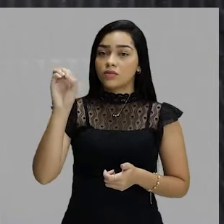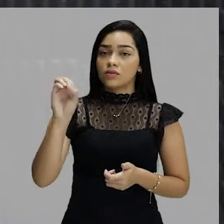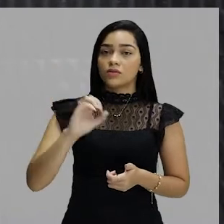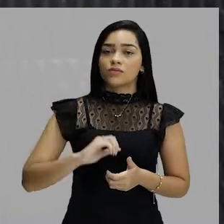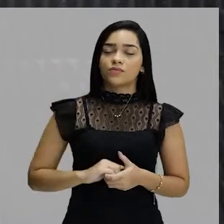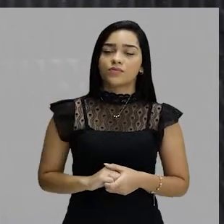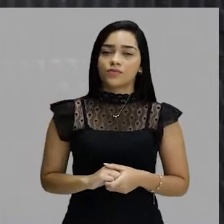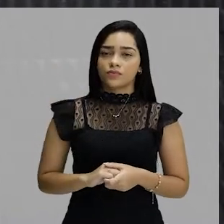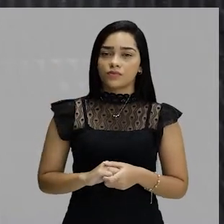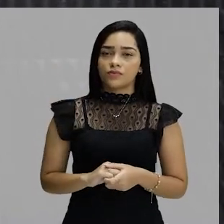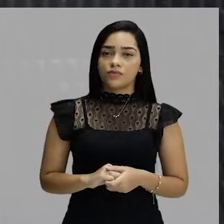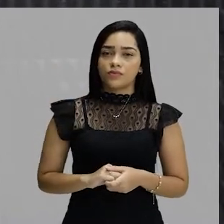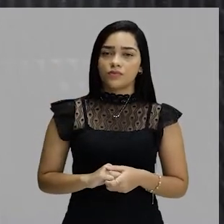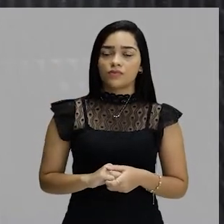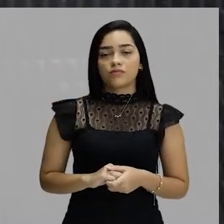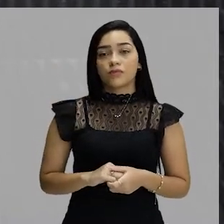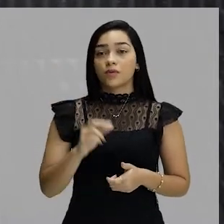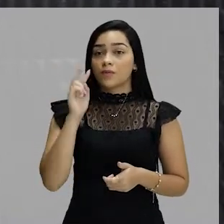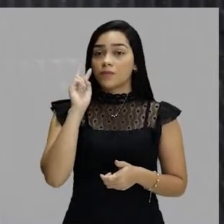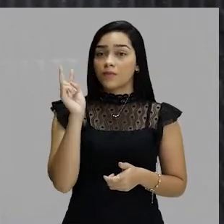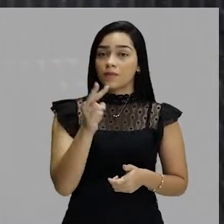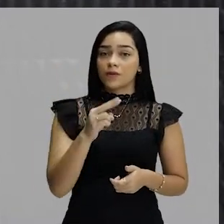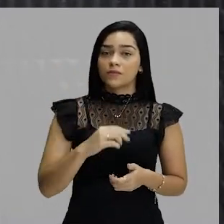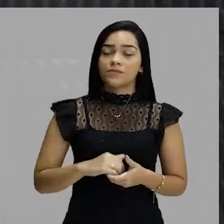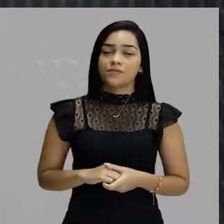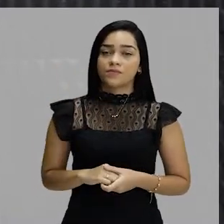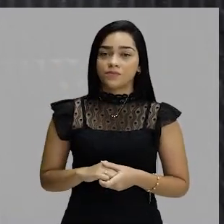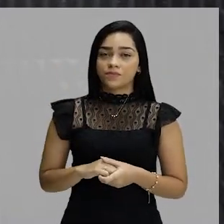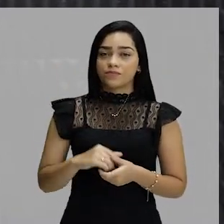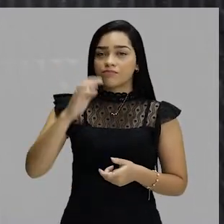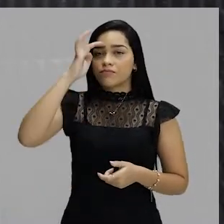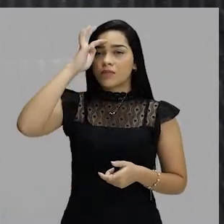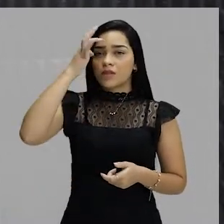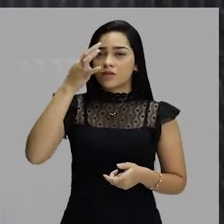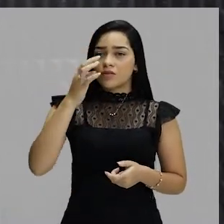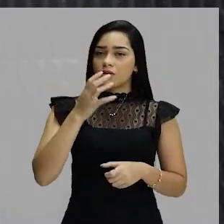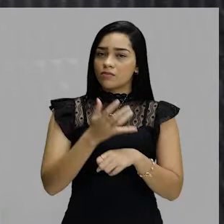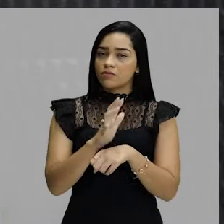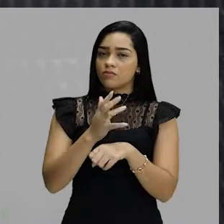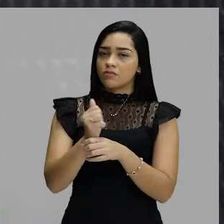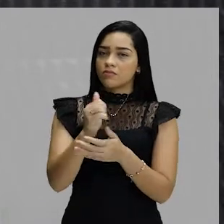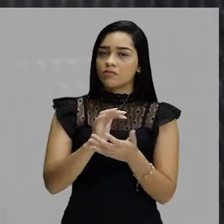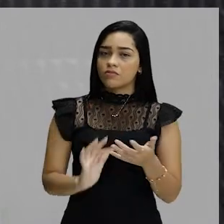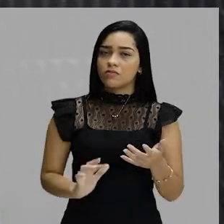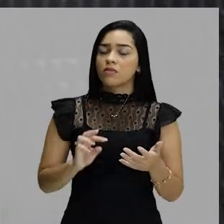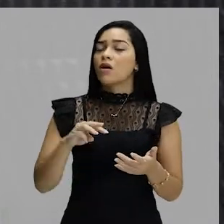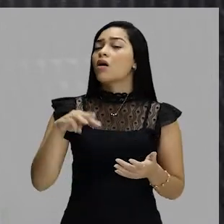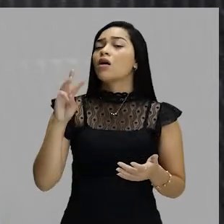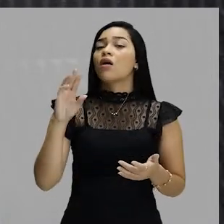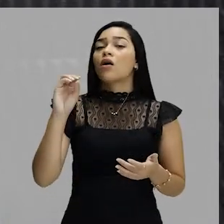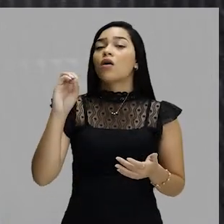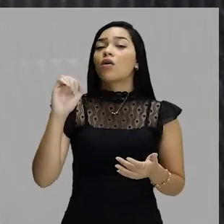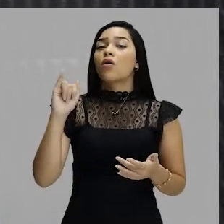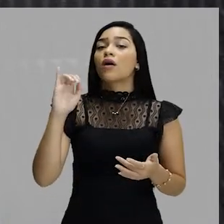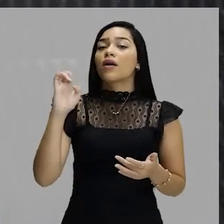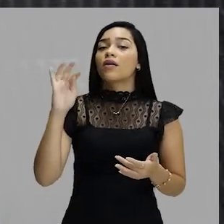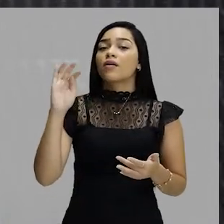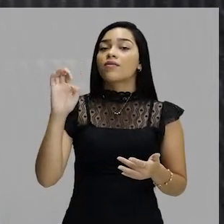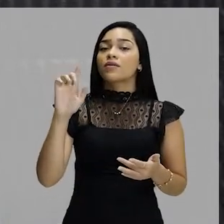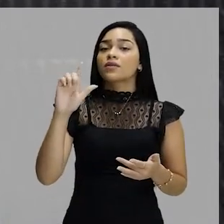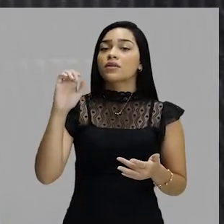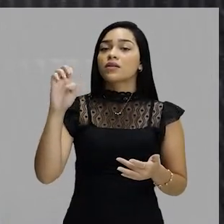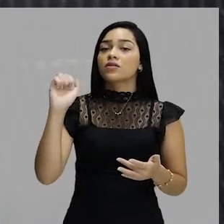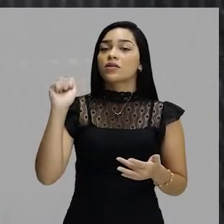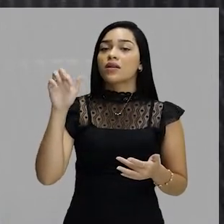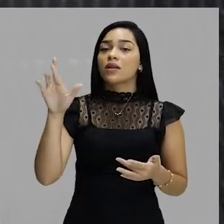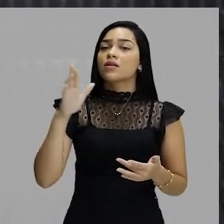grau, tá? Então, vamos lá. Vamos resolver esse exercício aqui. Quem é o coeficiente linear dessa